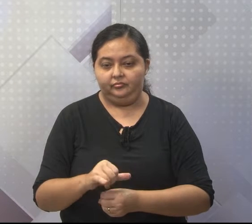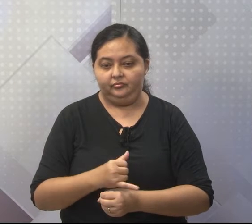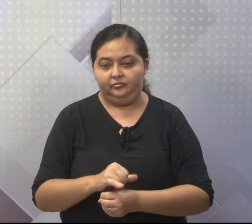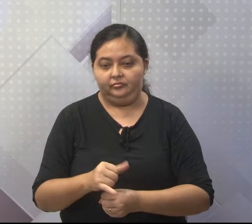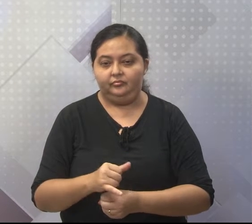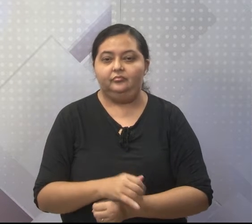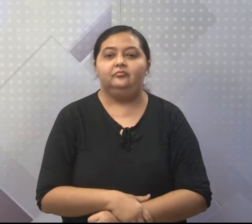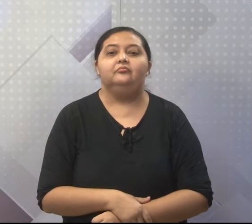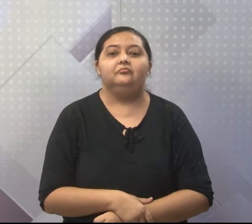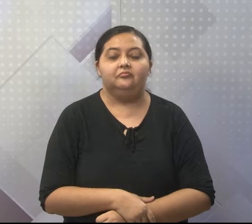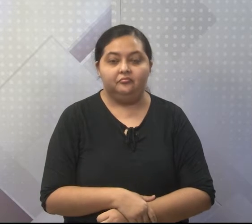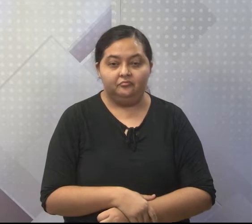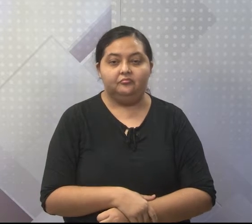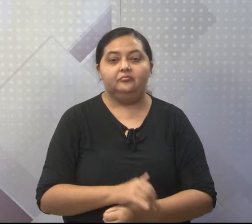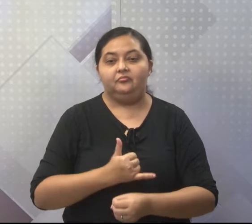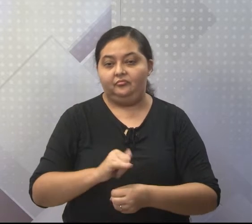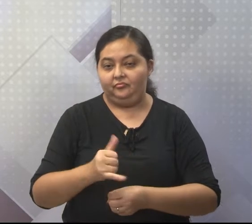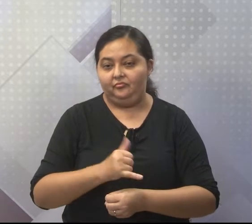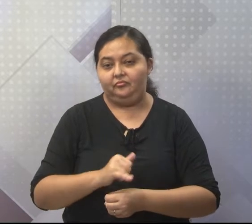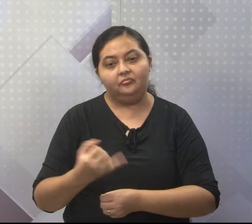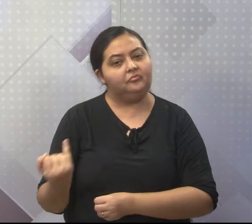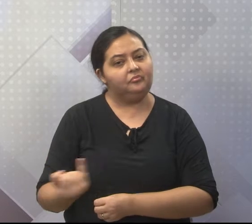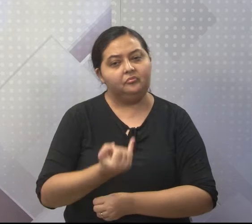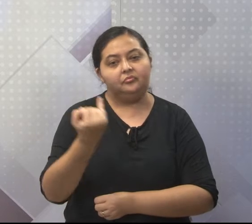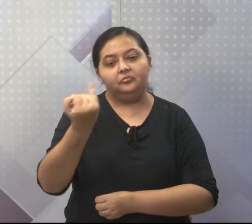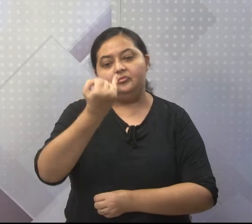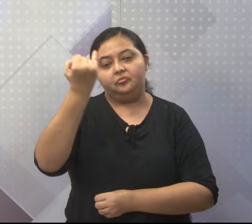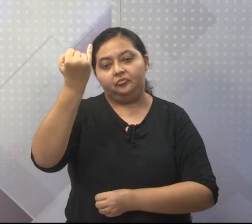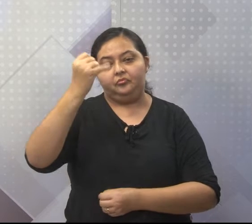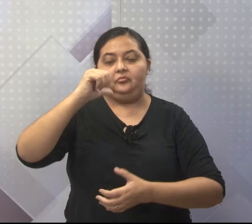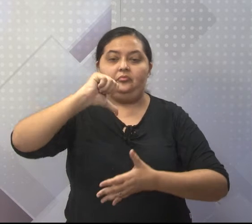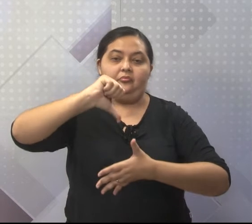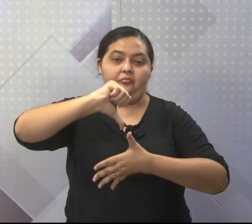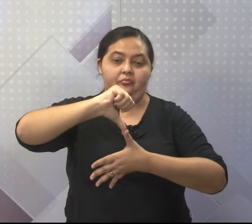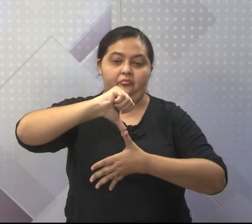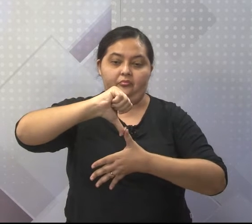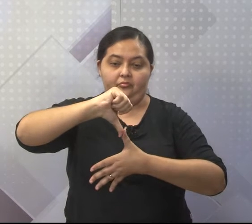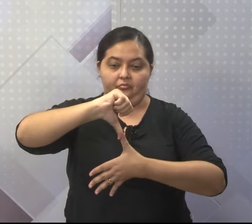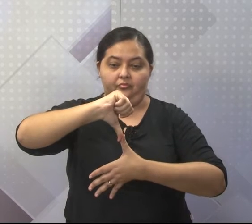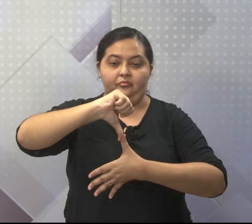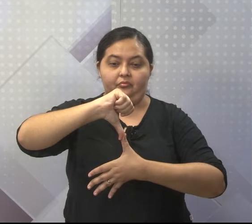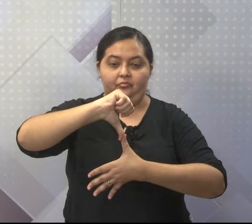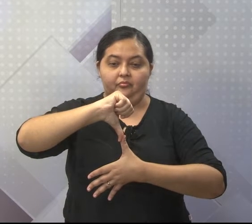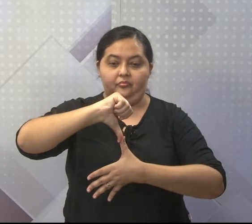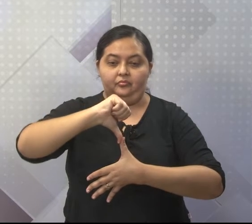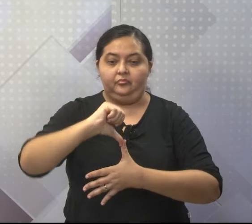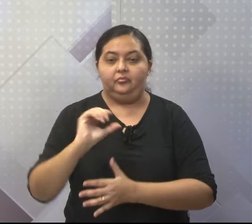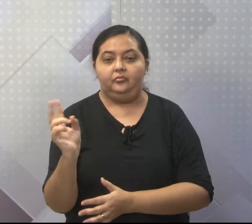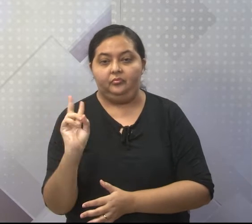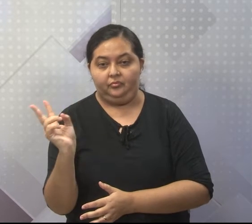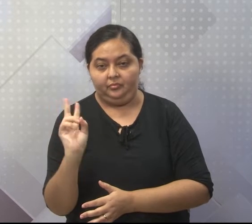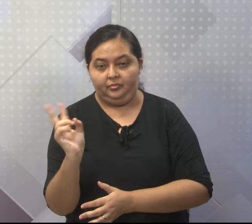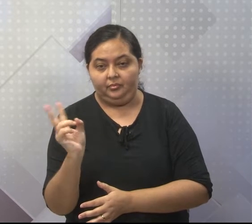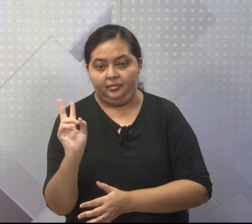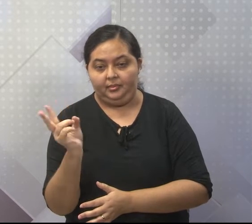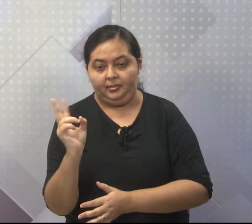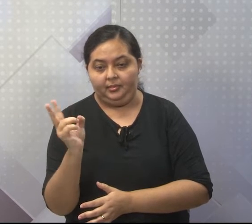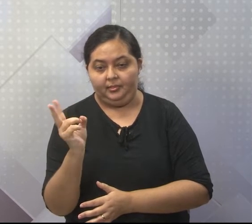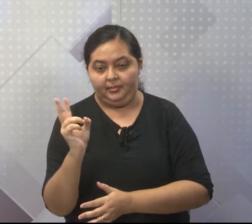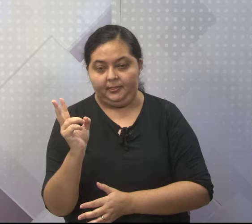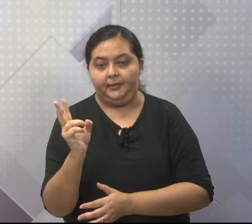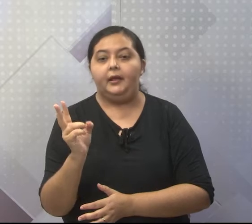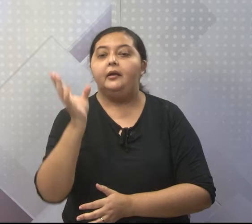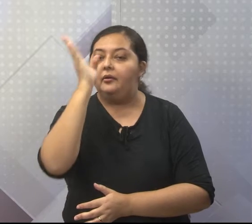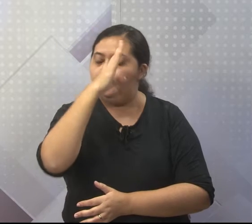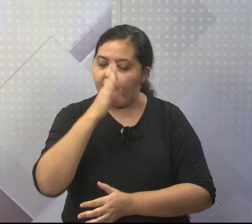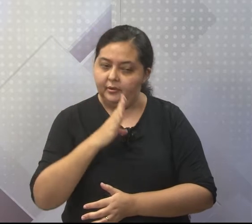fóssil né esse recurso mineral energético América do Sul a gente como já falei a Venezuela se destaca pela quantidade